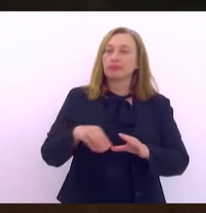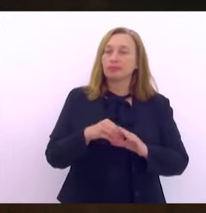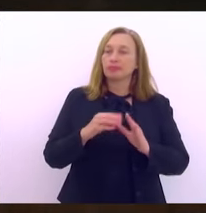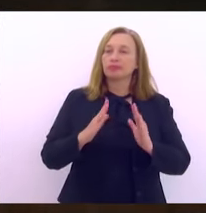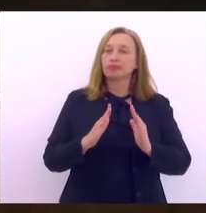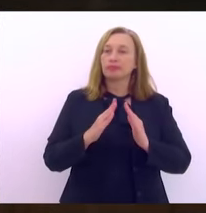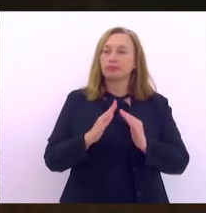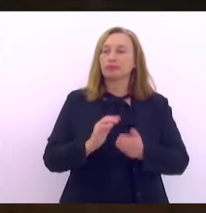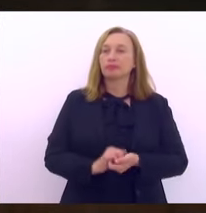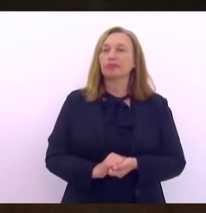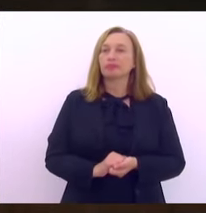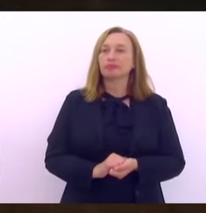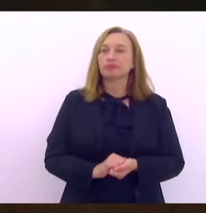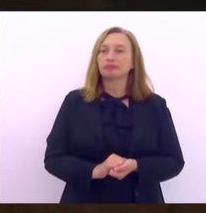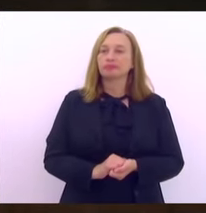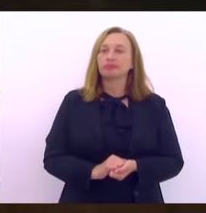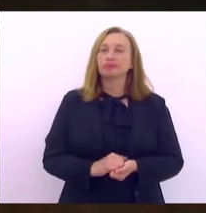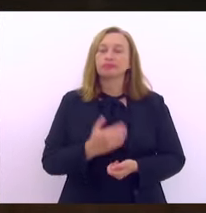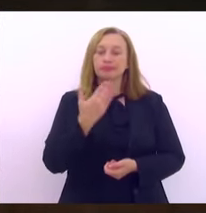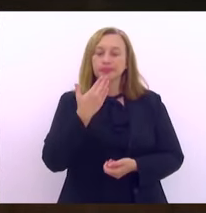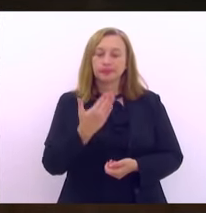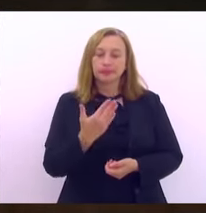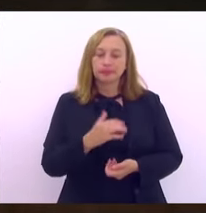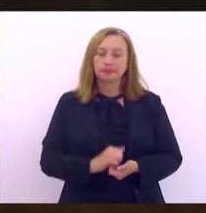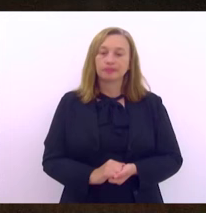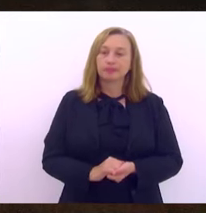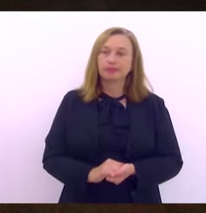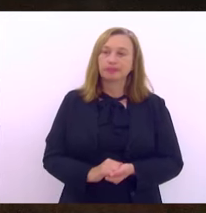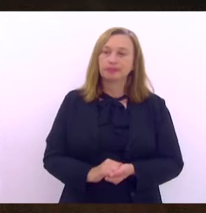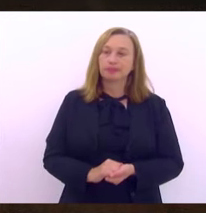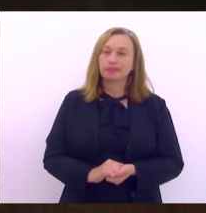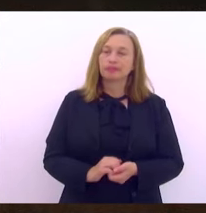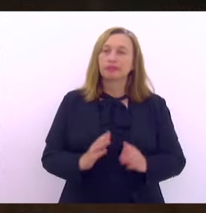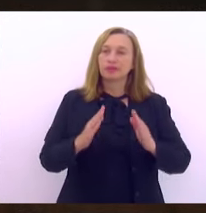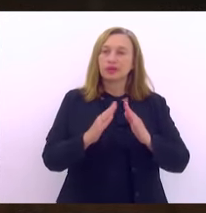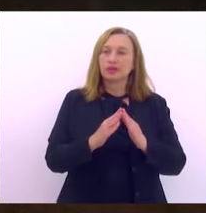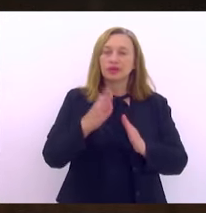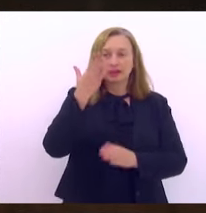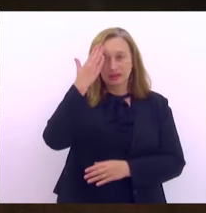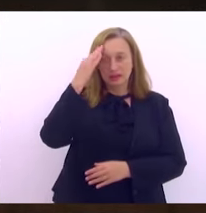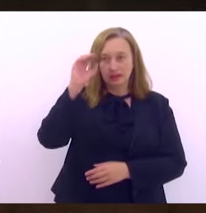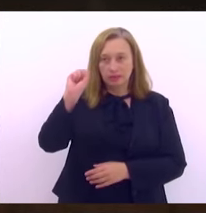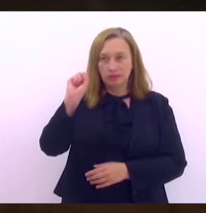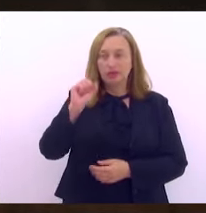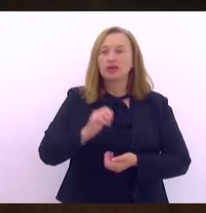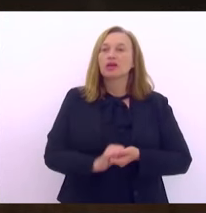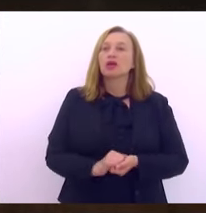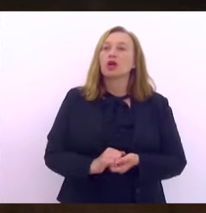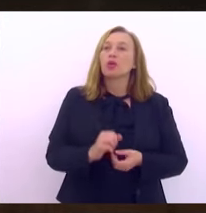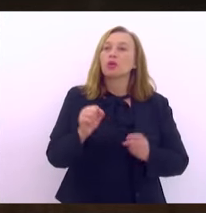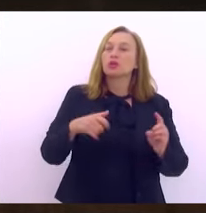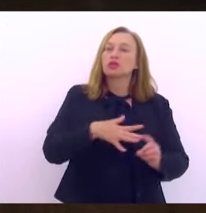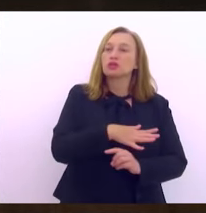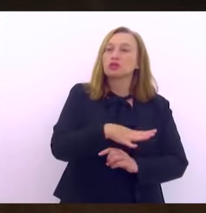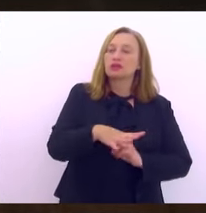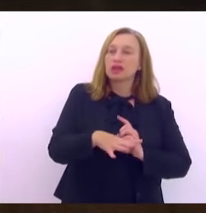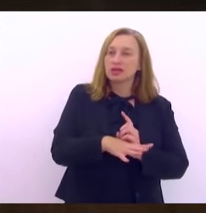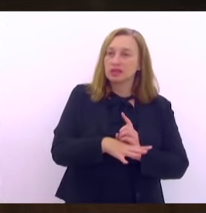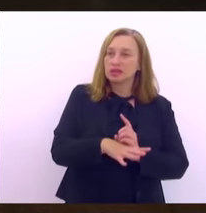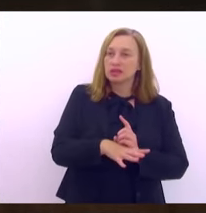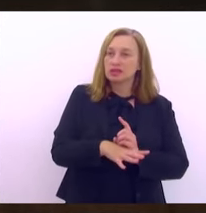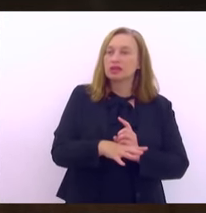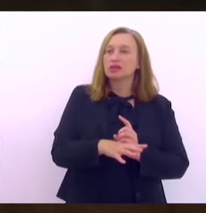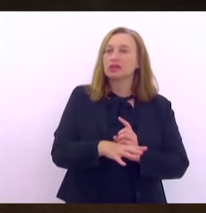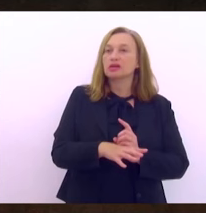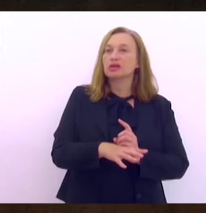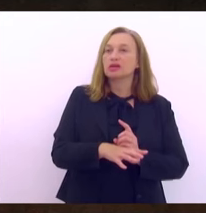E essa reivindicação veio da Casa de Saberes, que é uma casa, uma associação de criadores, de promotores